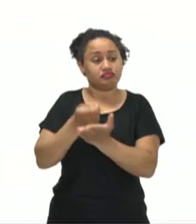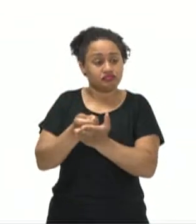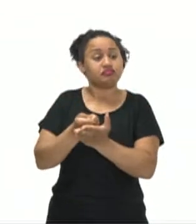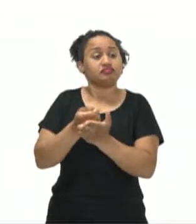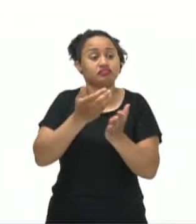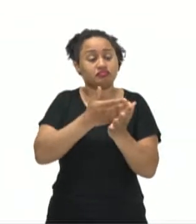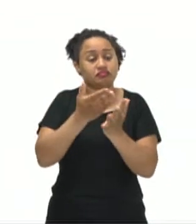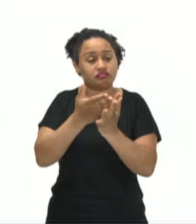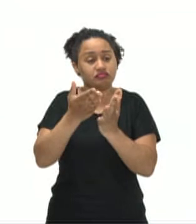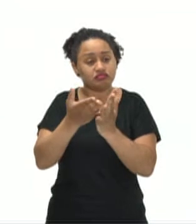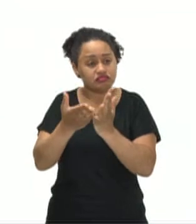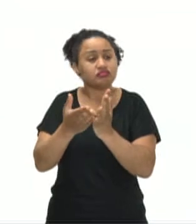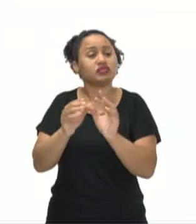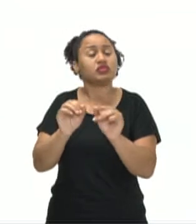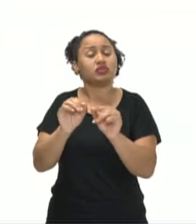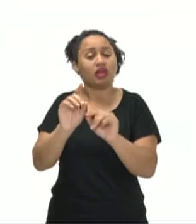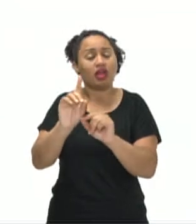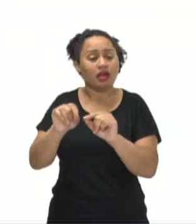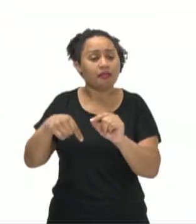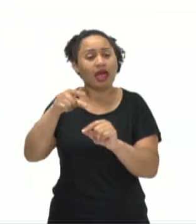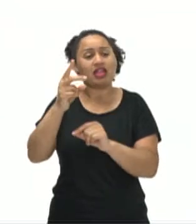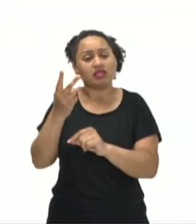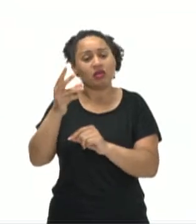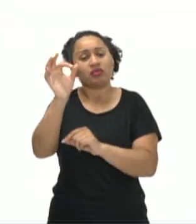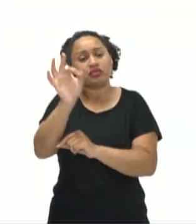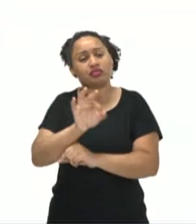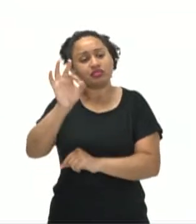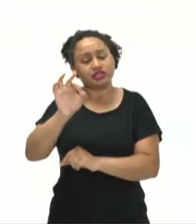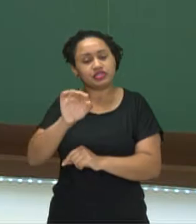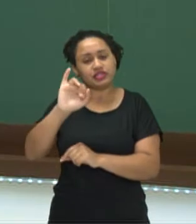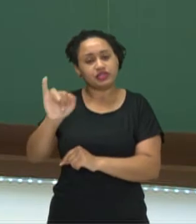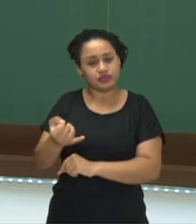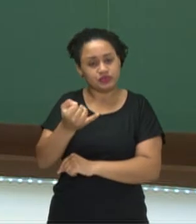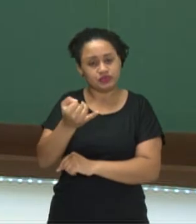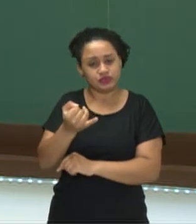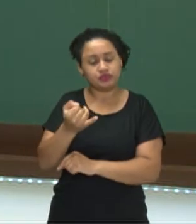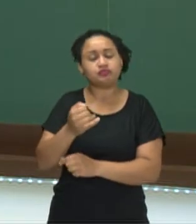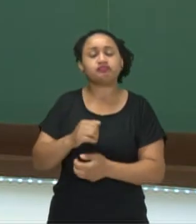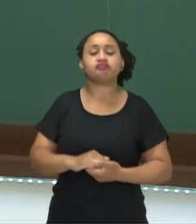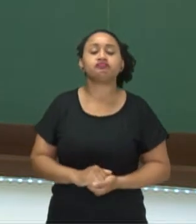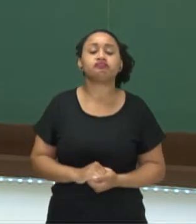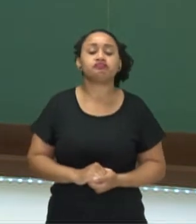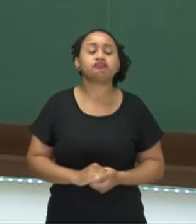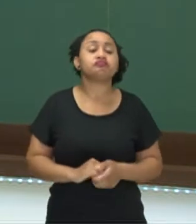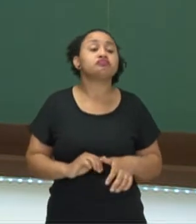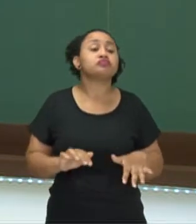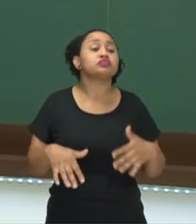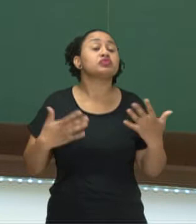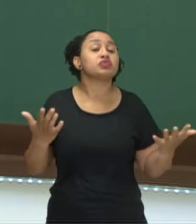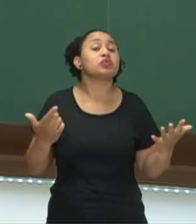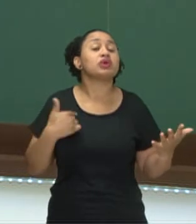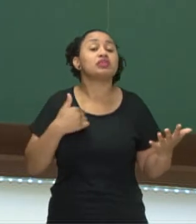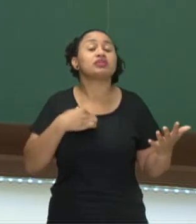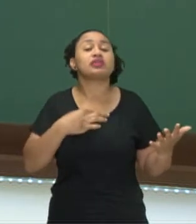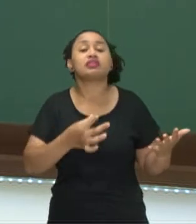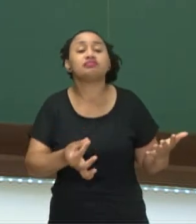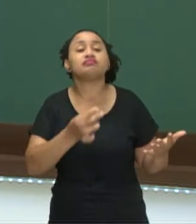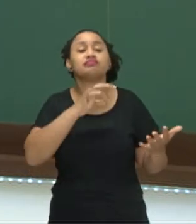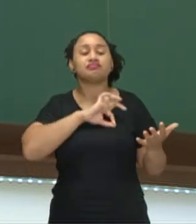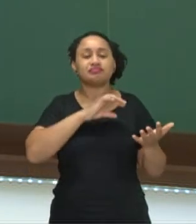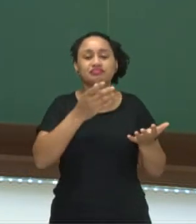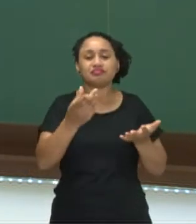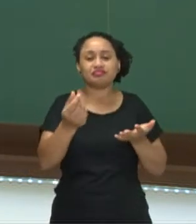seria parcelado, ela incluiu 2% de juros. Quanto que ela vai